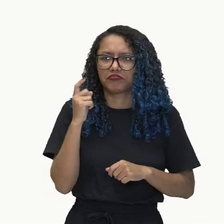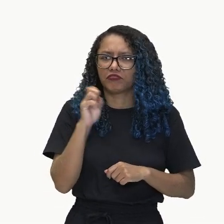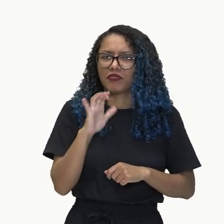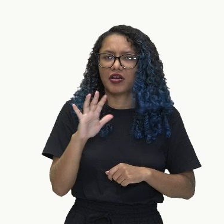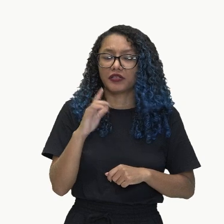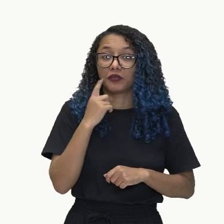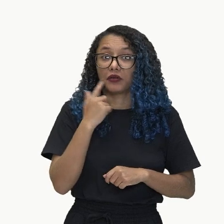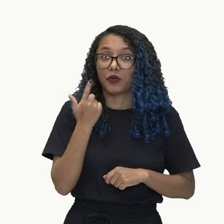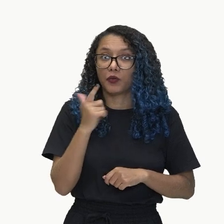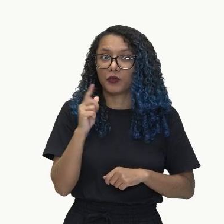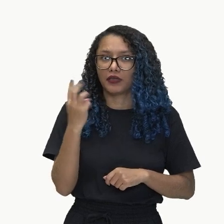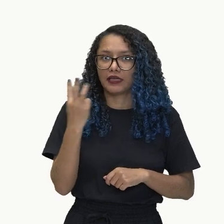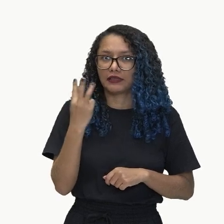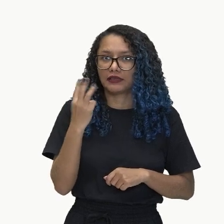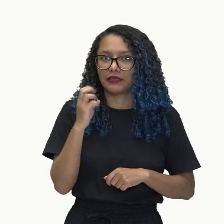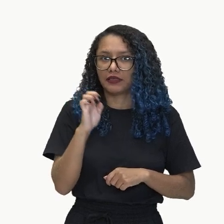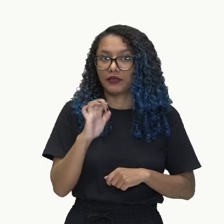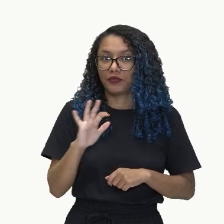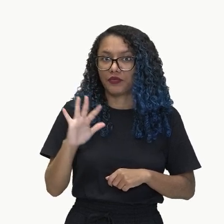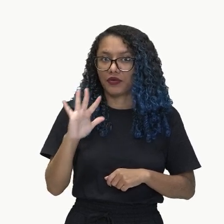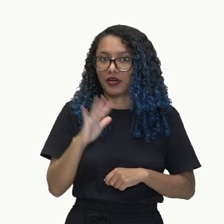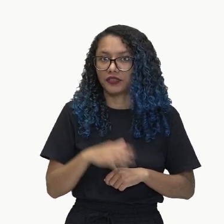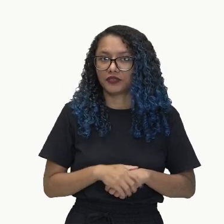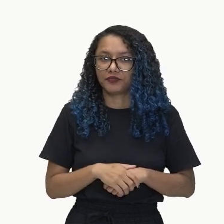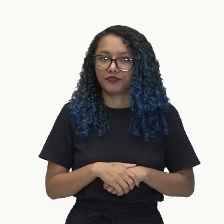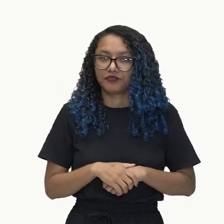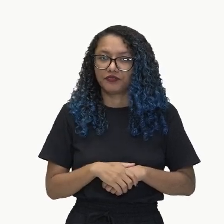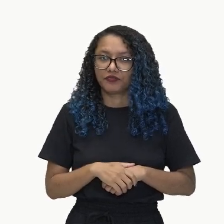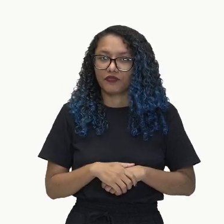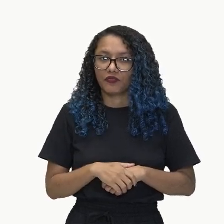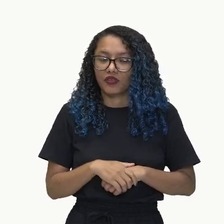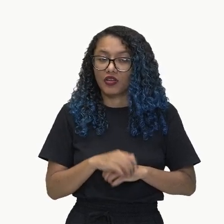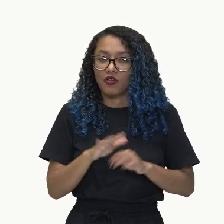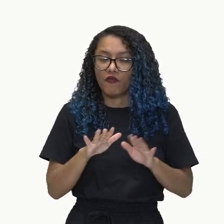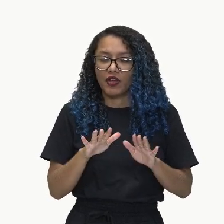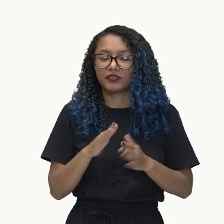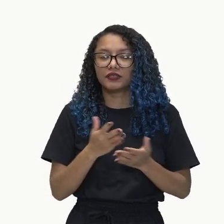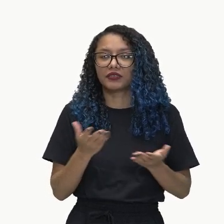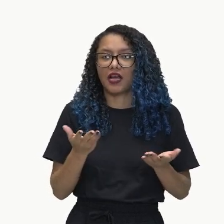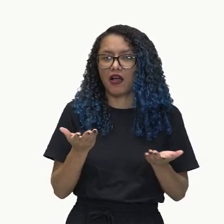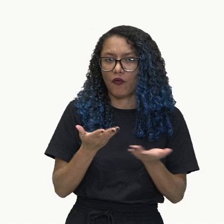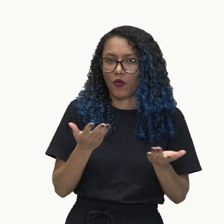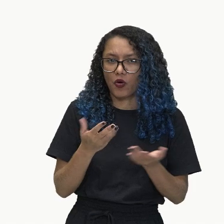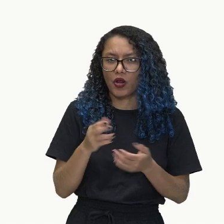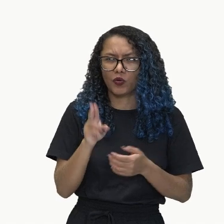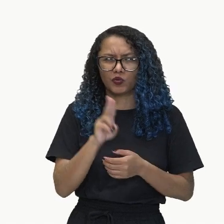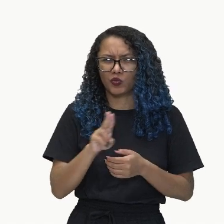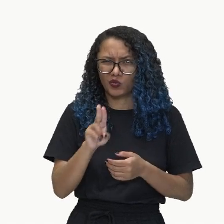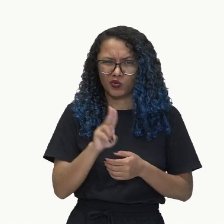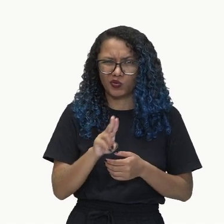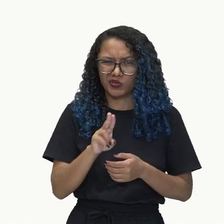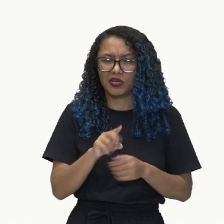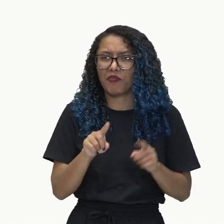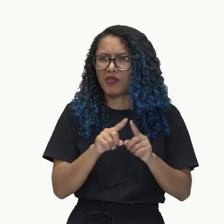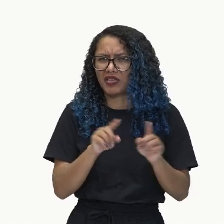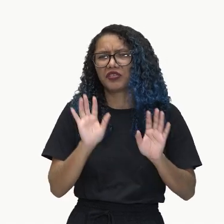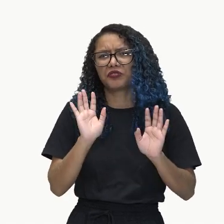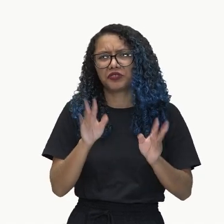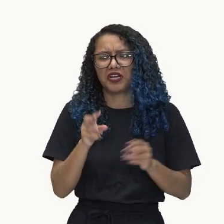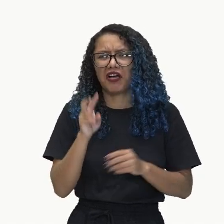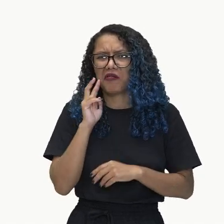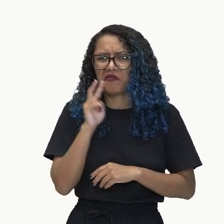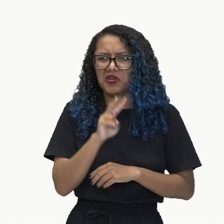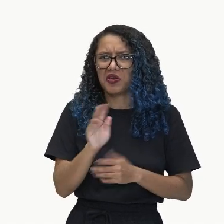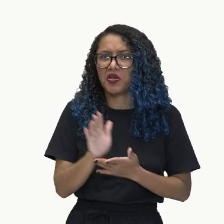terceira imagem essa daqui não se usa mais né mas eu ainda vi bastante não não digo bastante eu ainda cheguei a